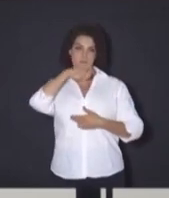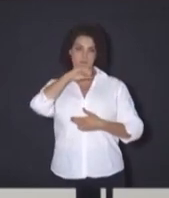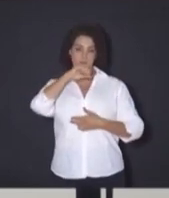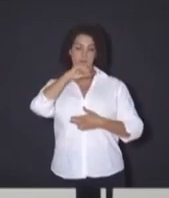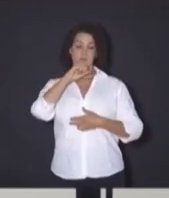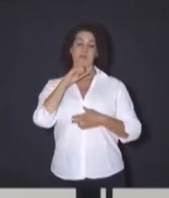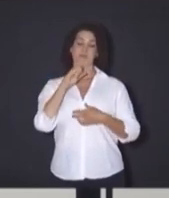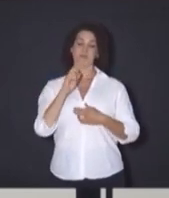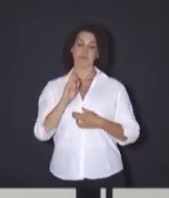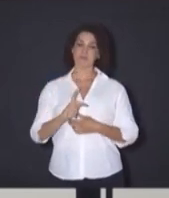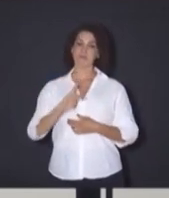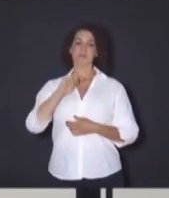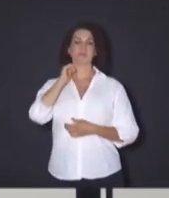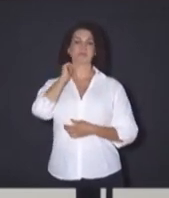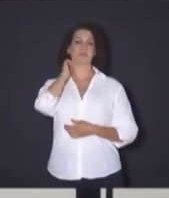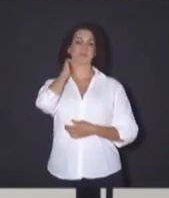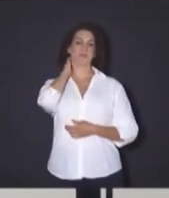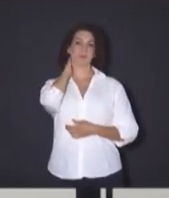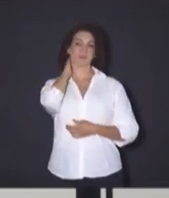Bom,